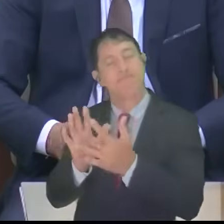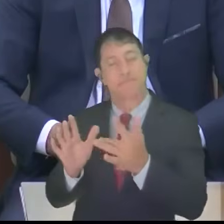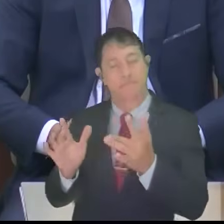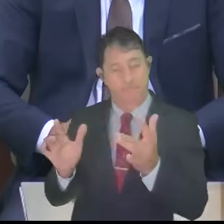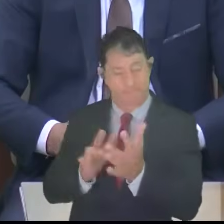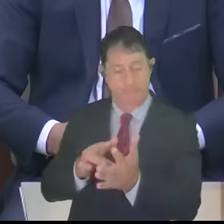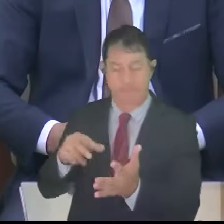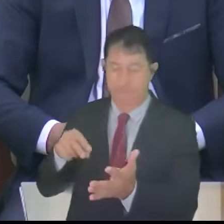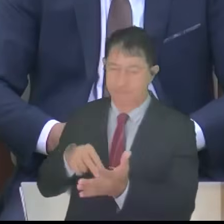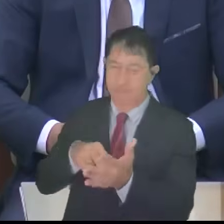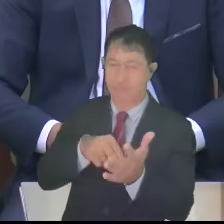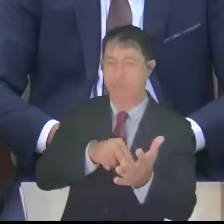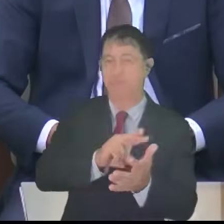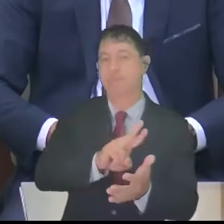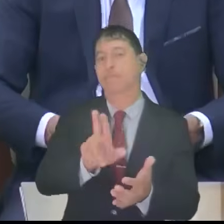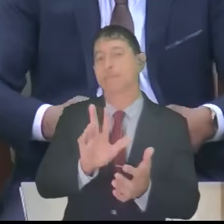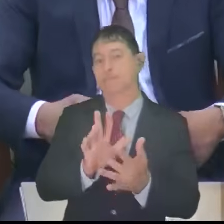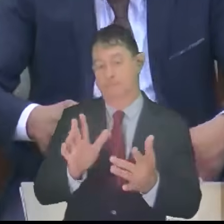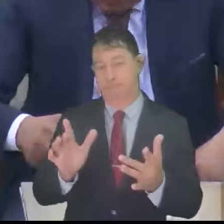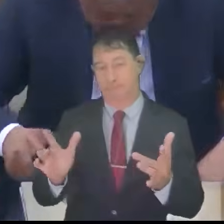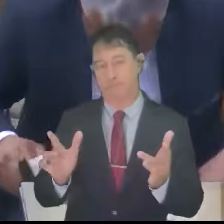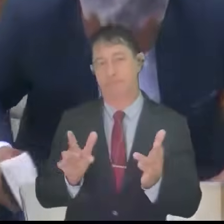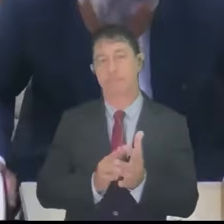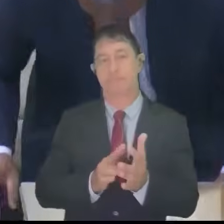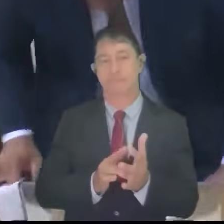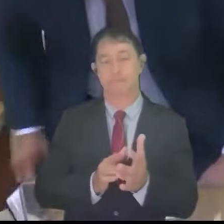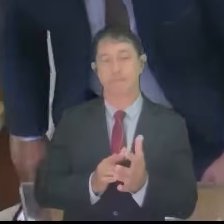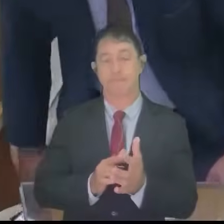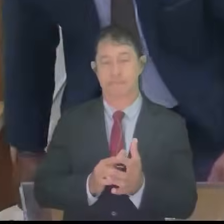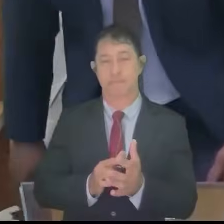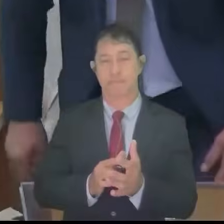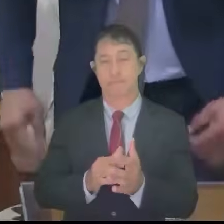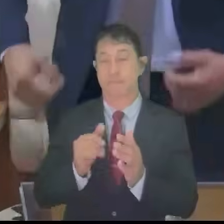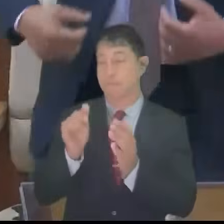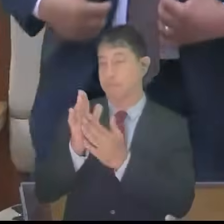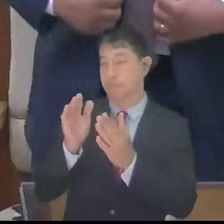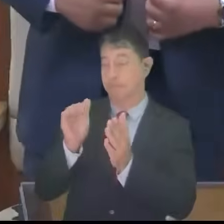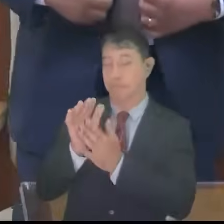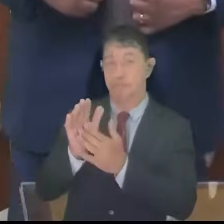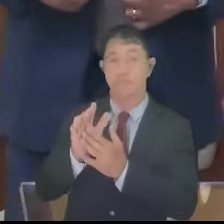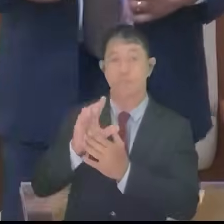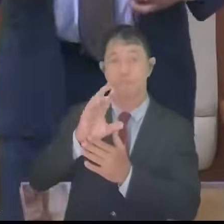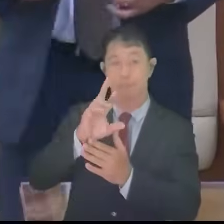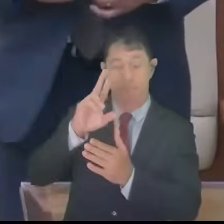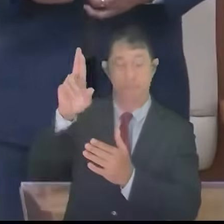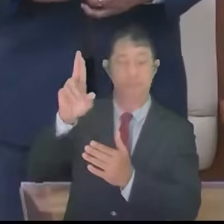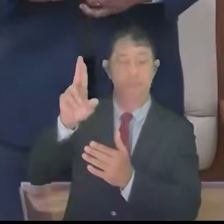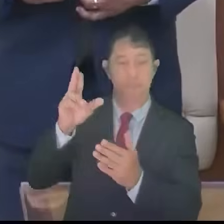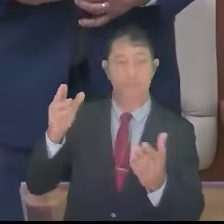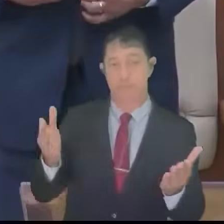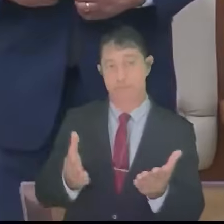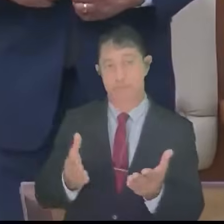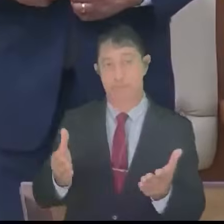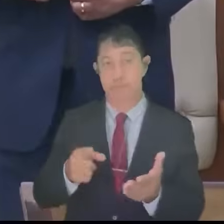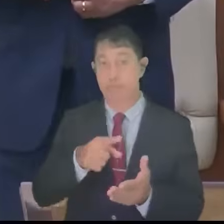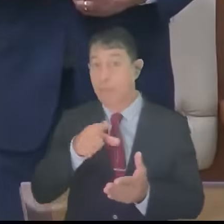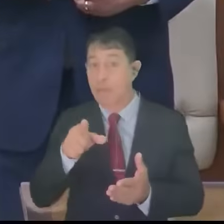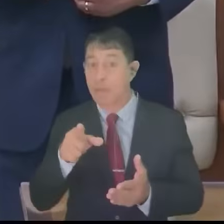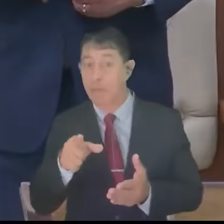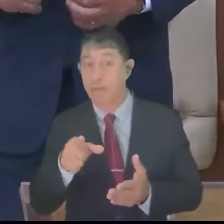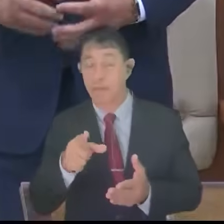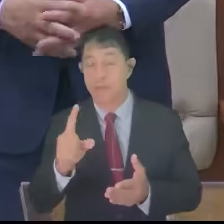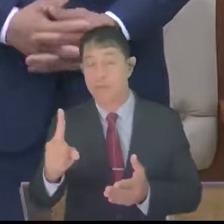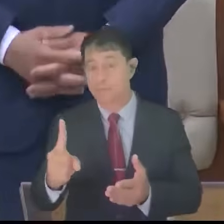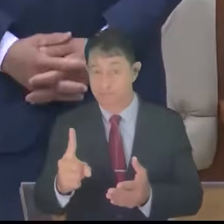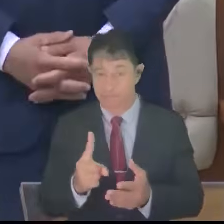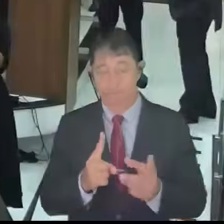colocar de pé em nome de Jesus, enquanto o Ministério Louvor se apronta para louvar a Deus com o hino, e você vai se